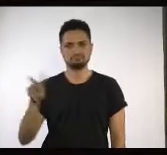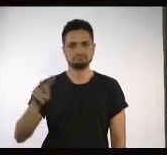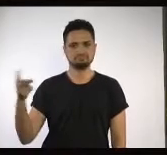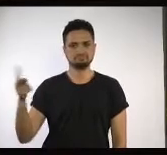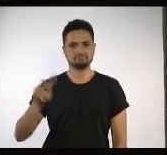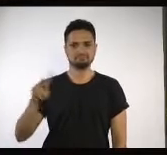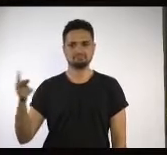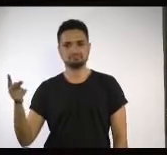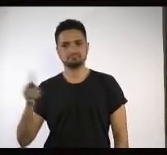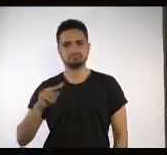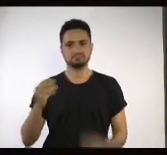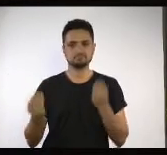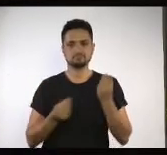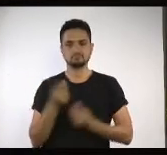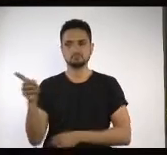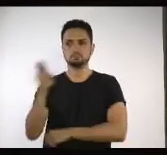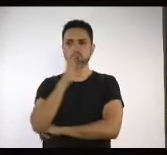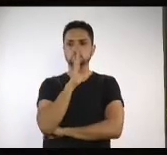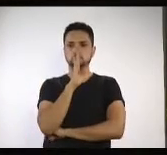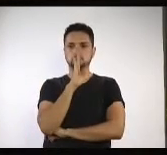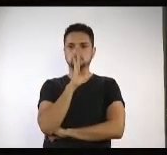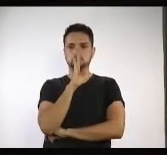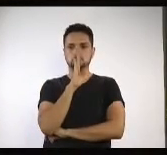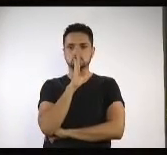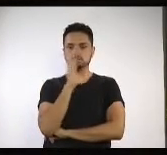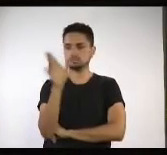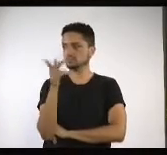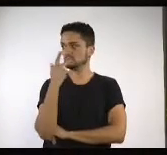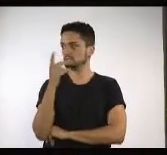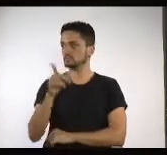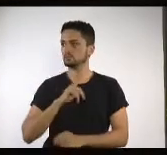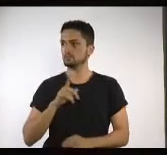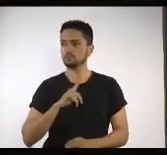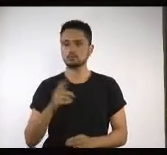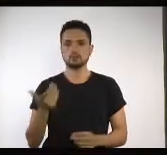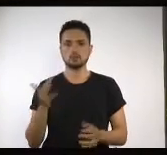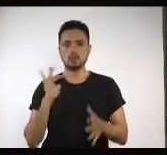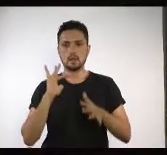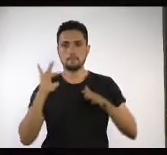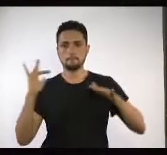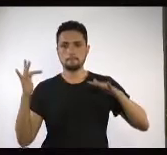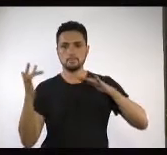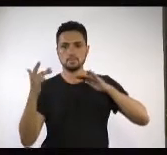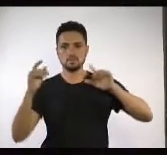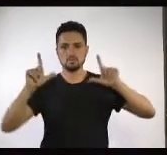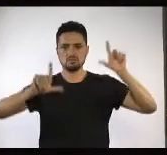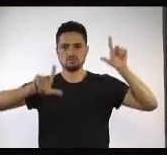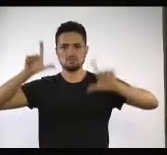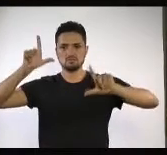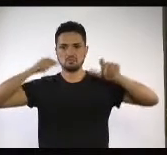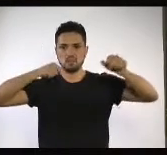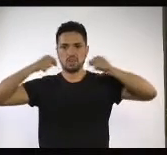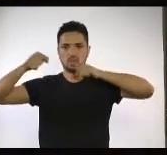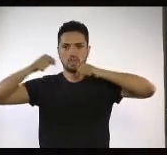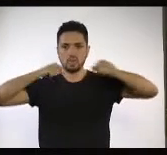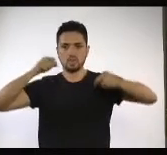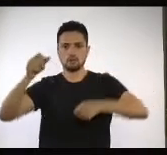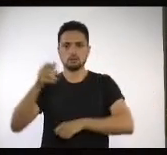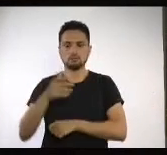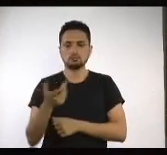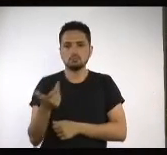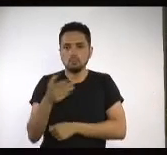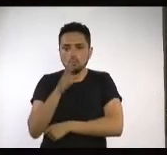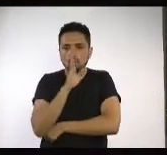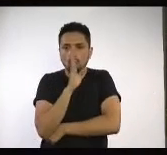sob o signo do silêncio decretado pela mídia oligopolizada nesse país sobre a